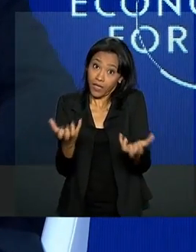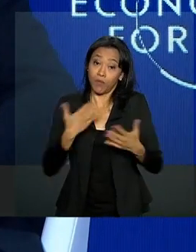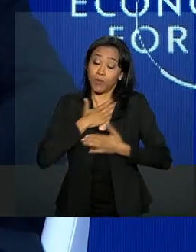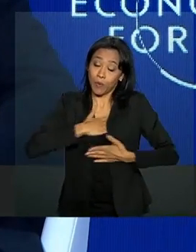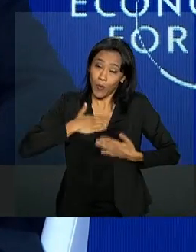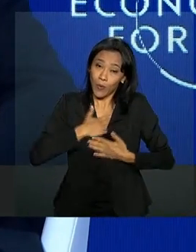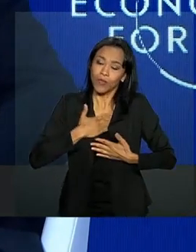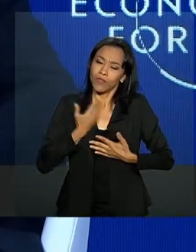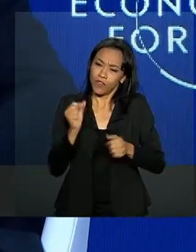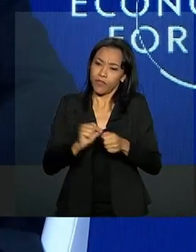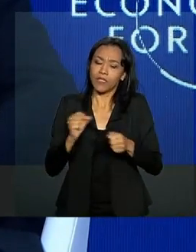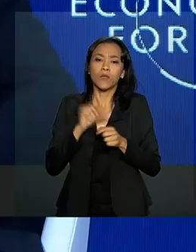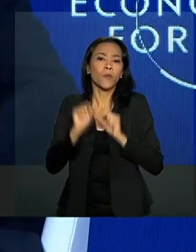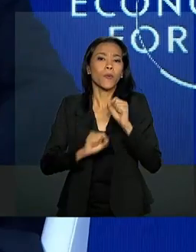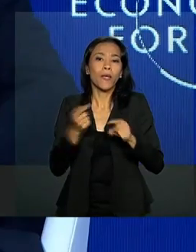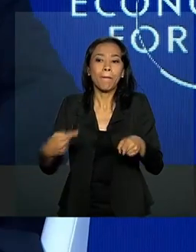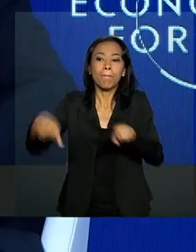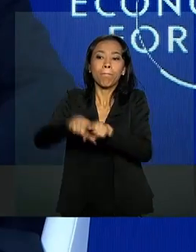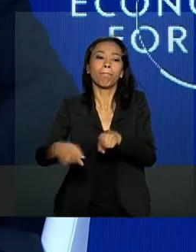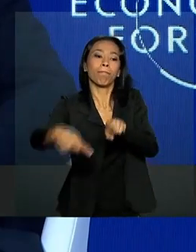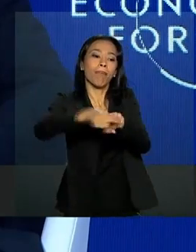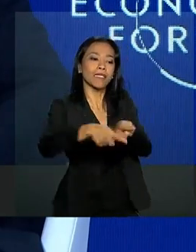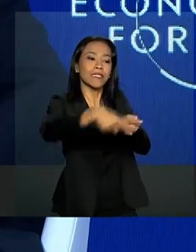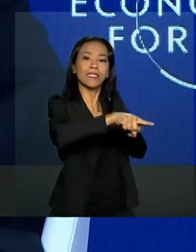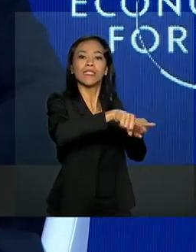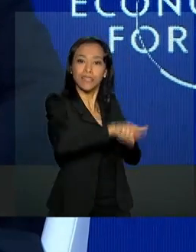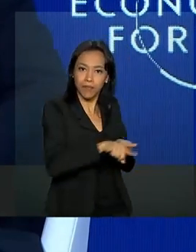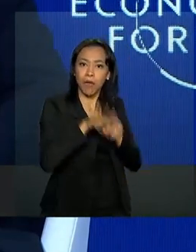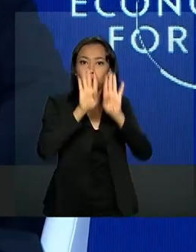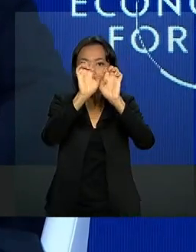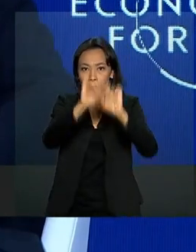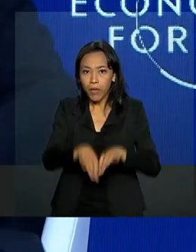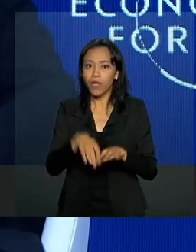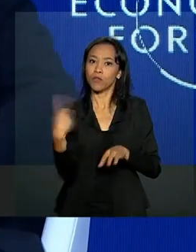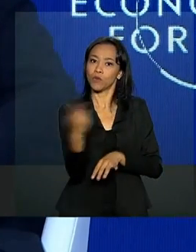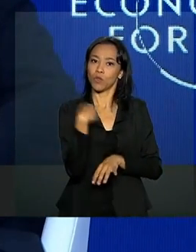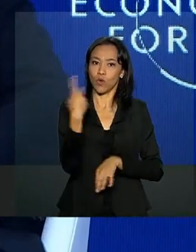fazer parcerias para o bem-estar dos nossos povos.